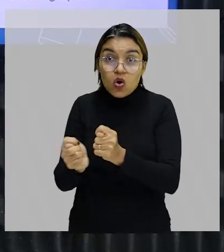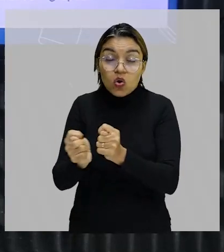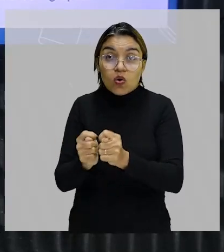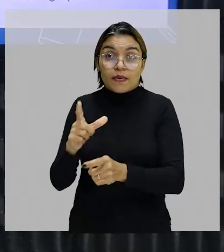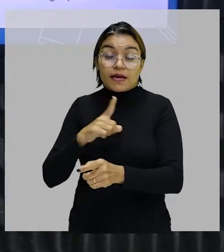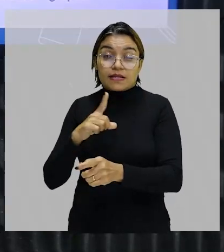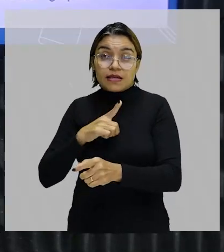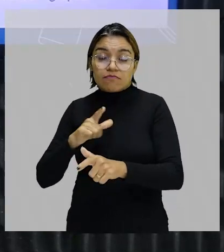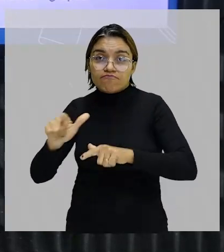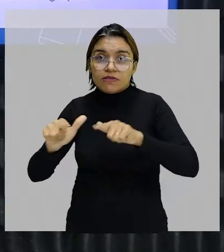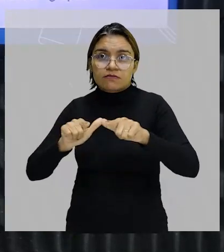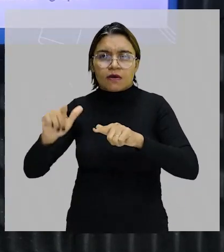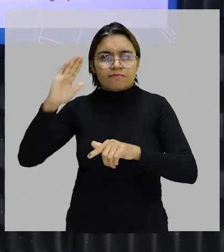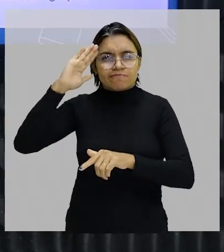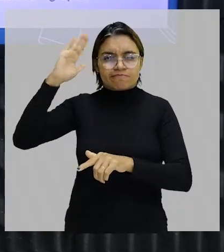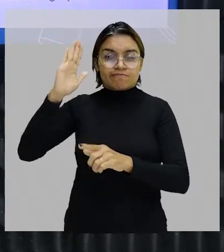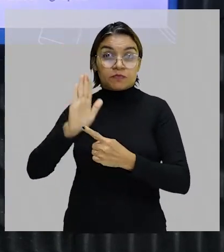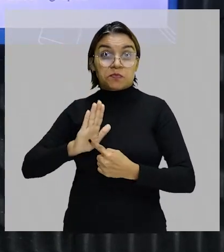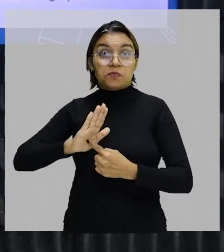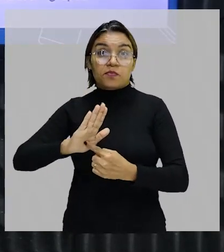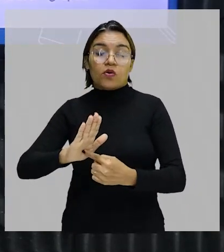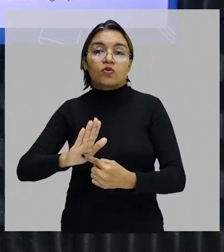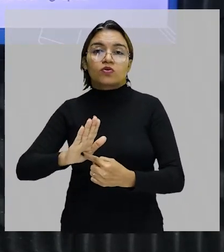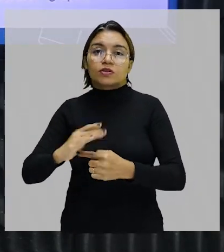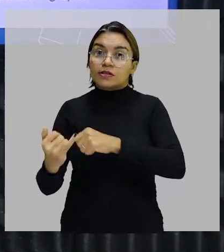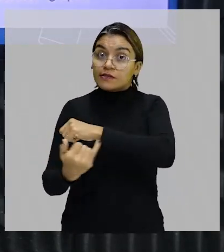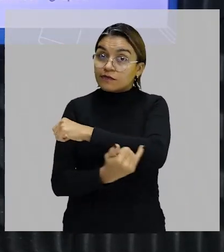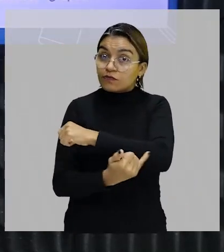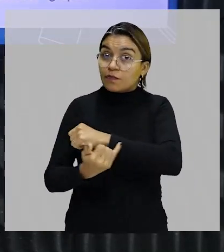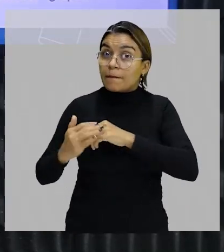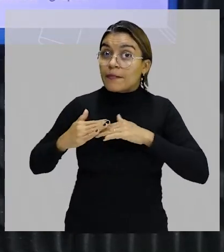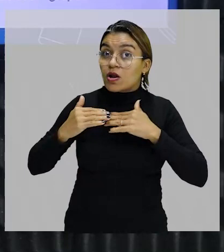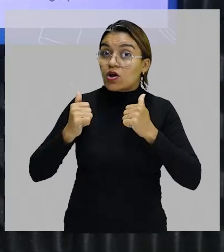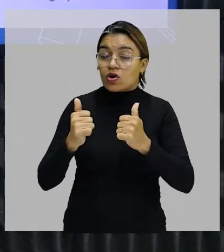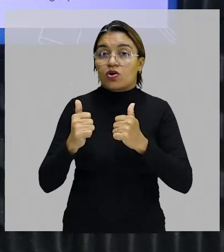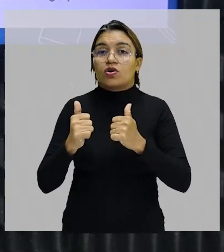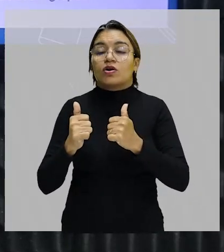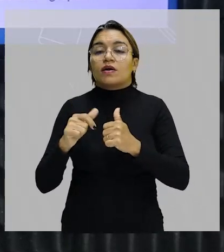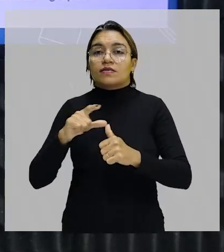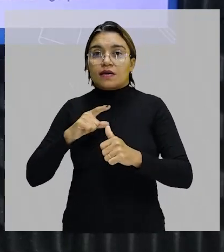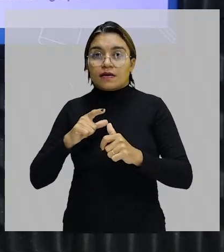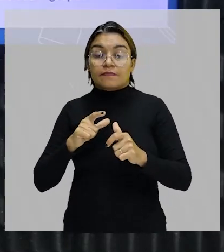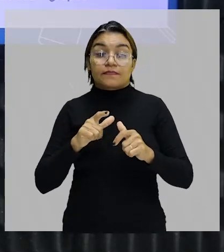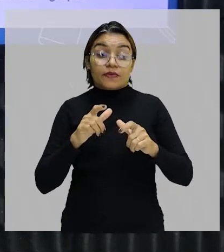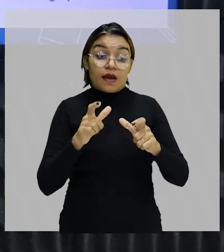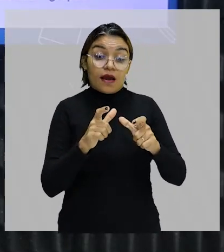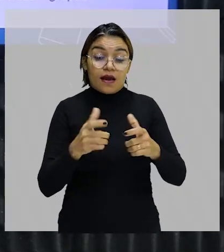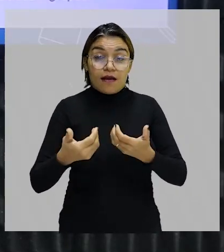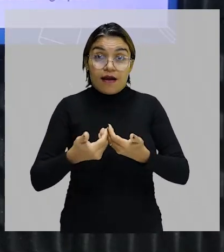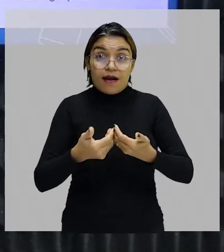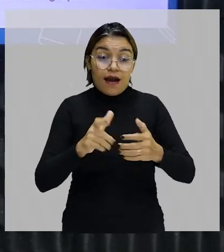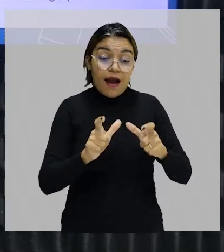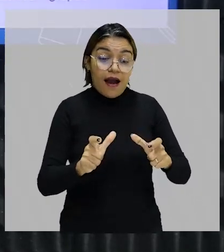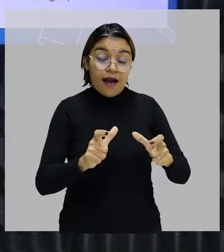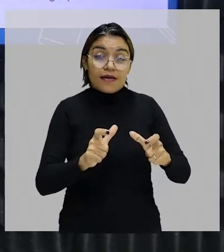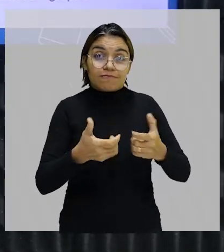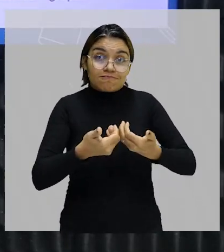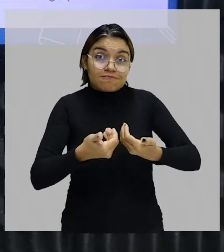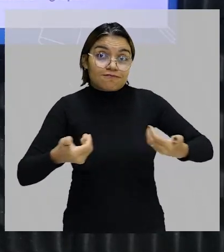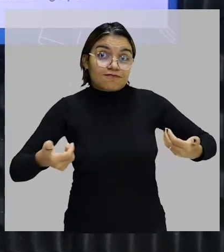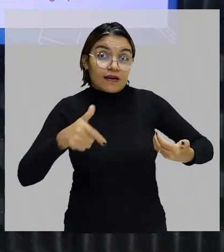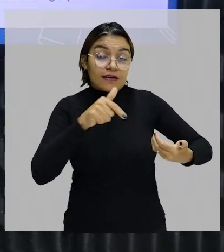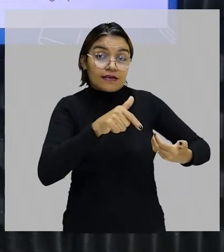principais serviços, vão apresentar maior infraestrutura, e tu tem as áreas mais afastadas, onde a população mais